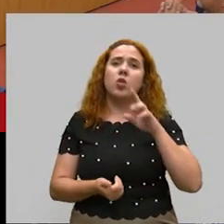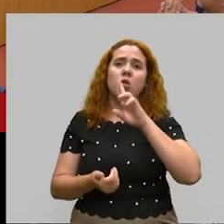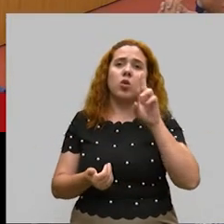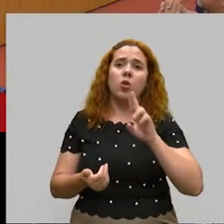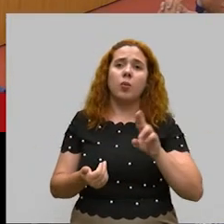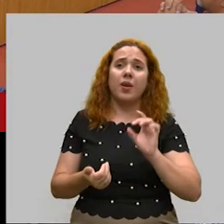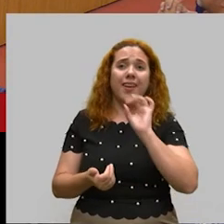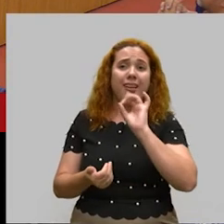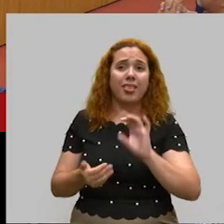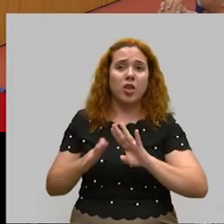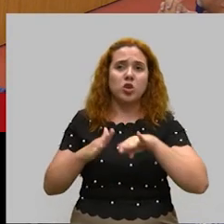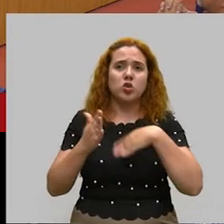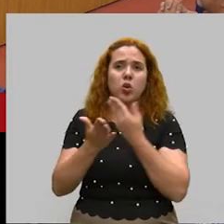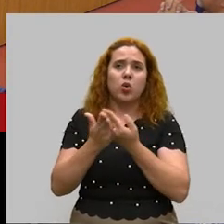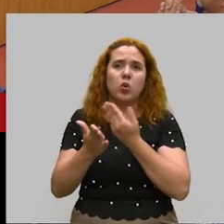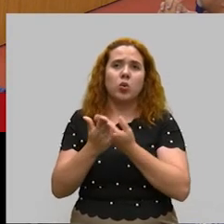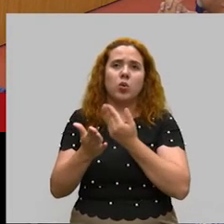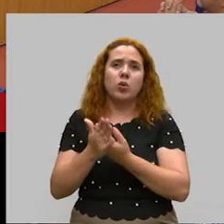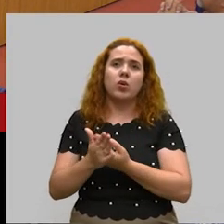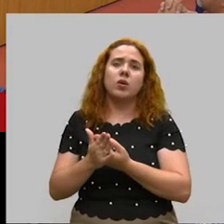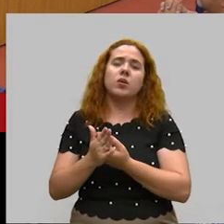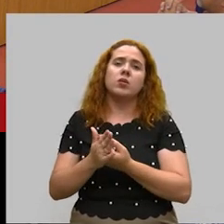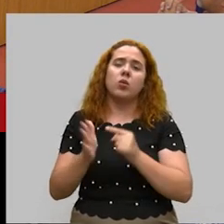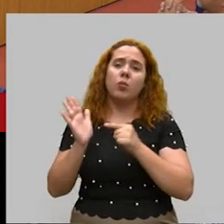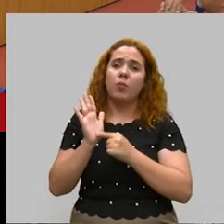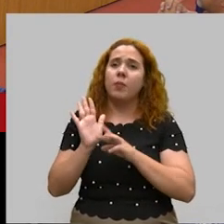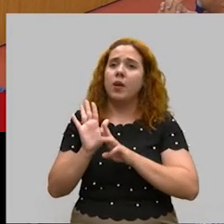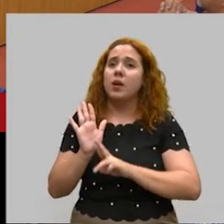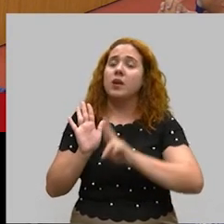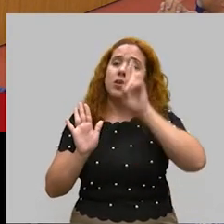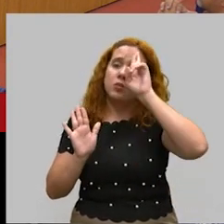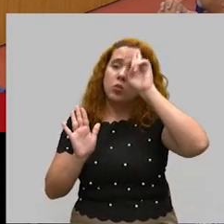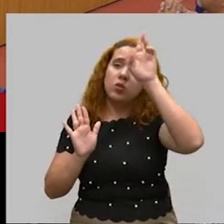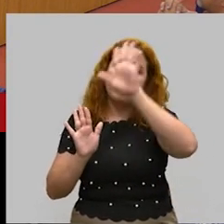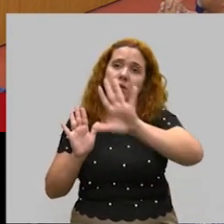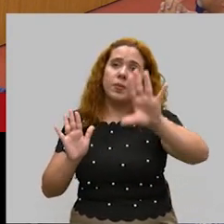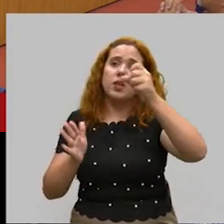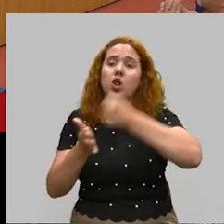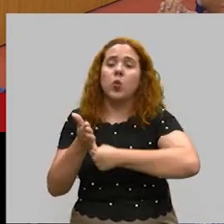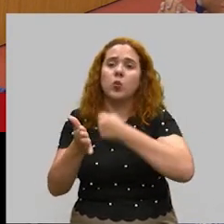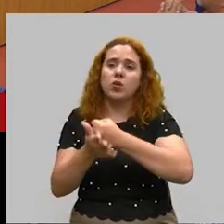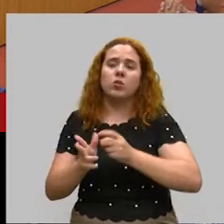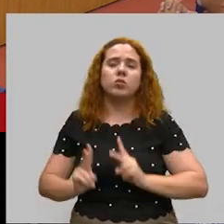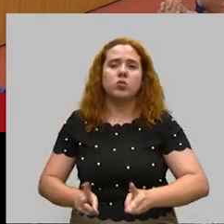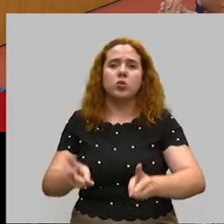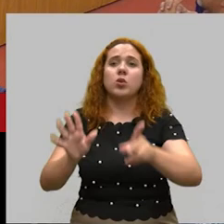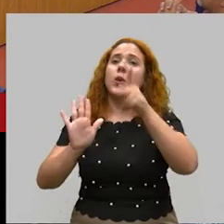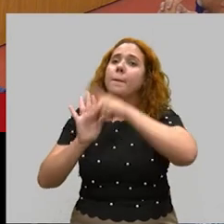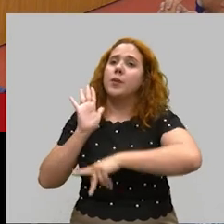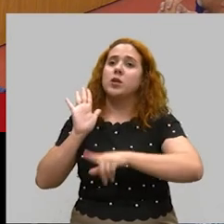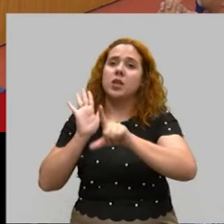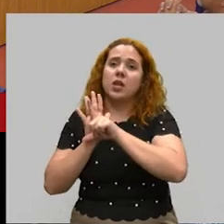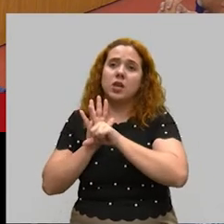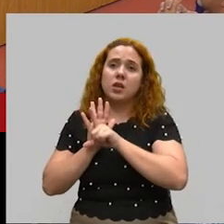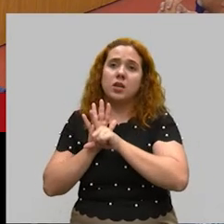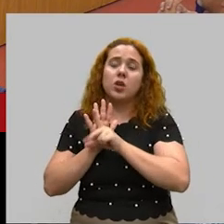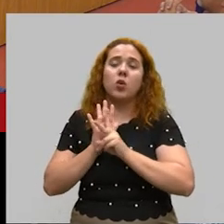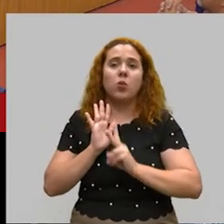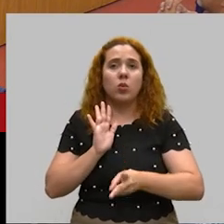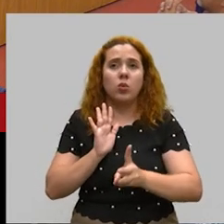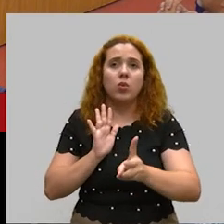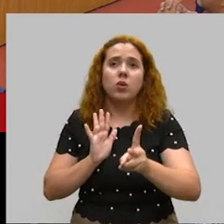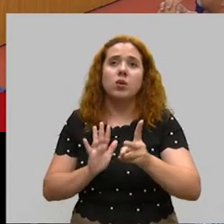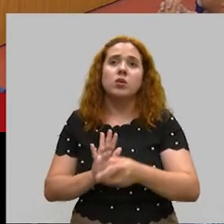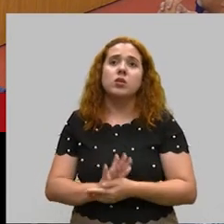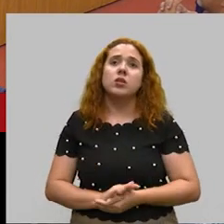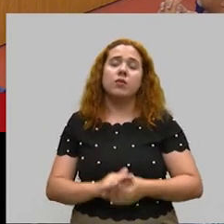família agrícola como uma referência Regional para que essa luta continue e os projetos de lei que vão pra comissão